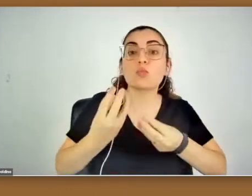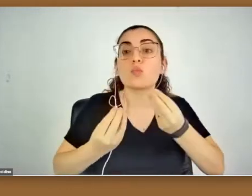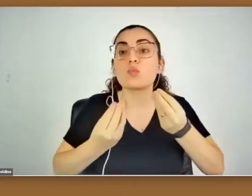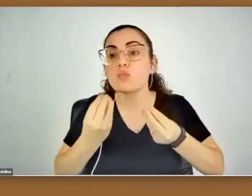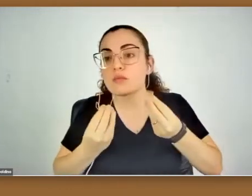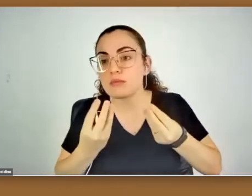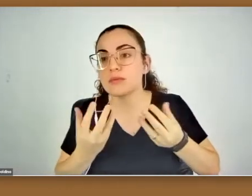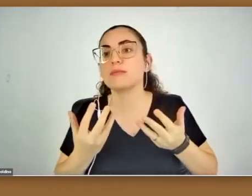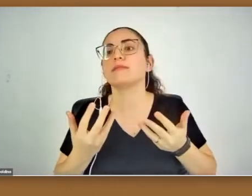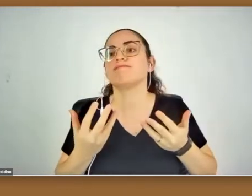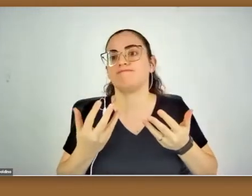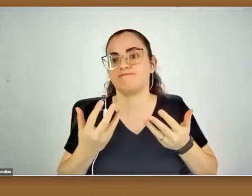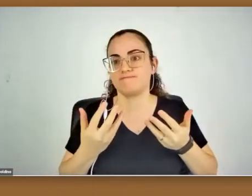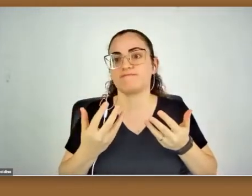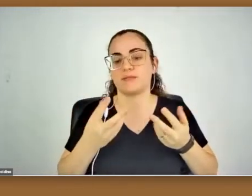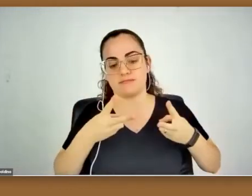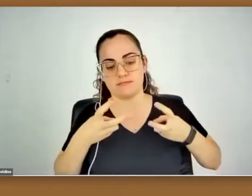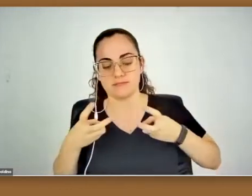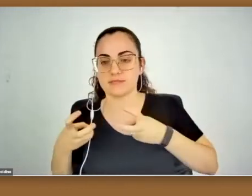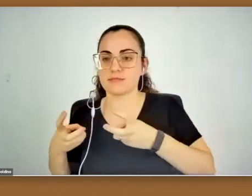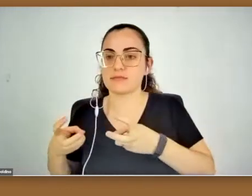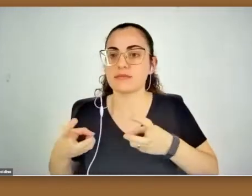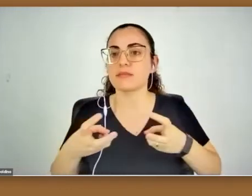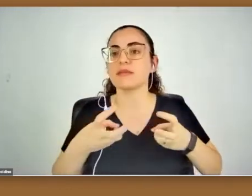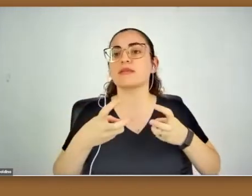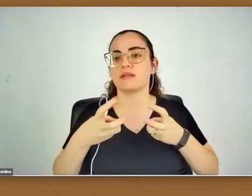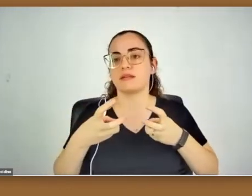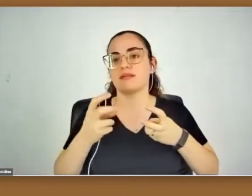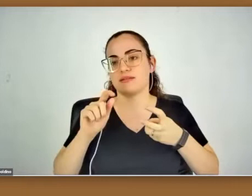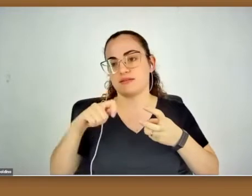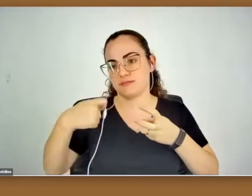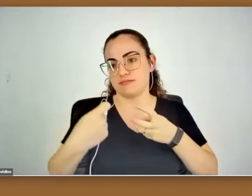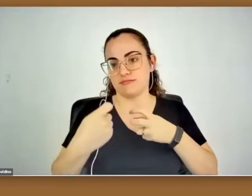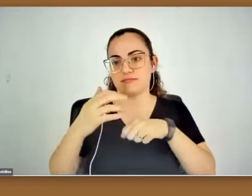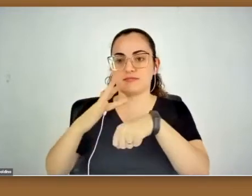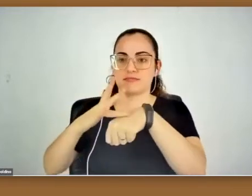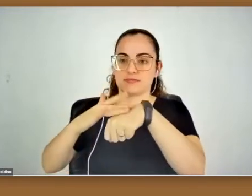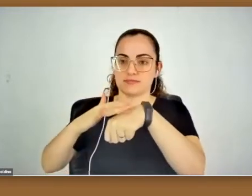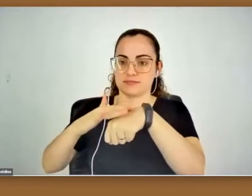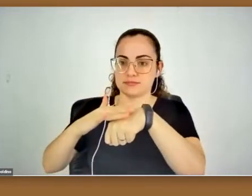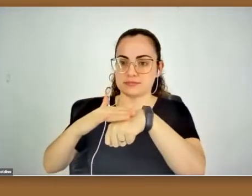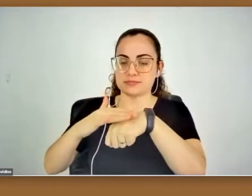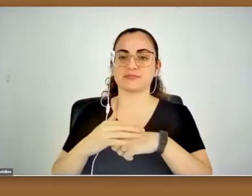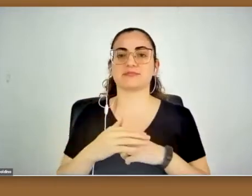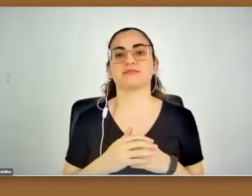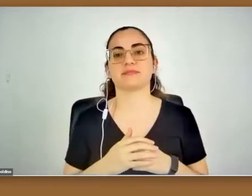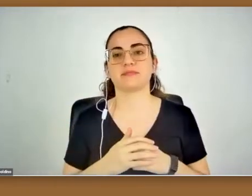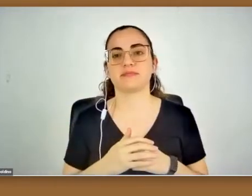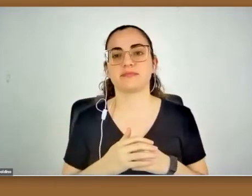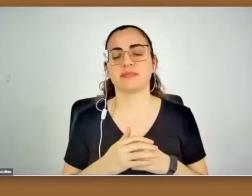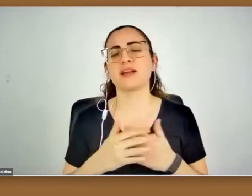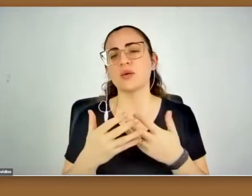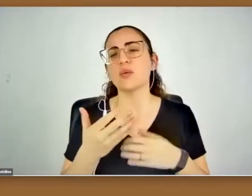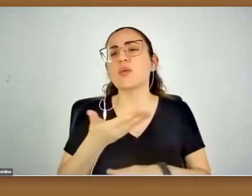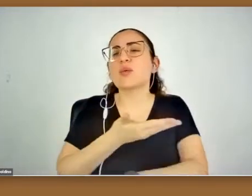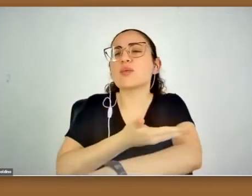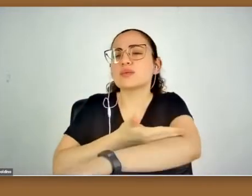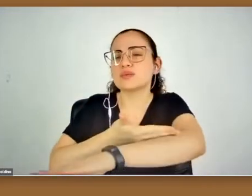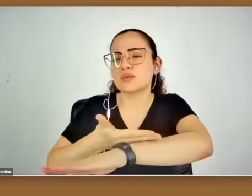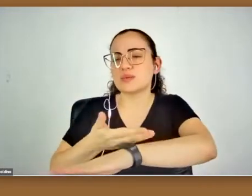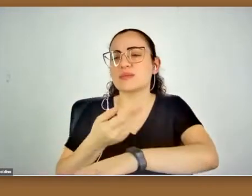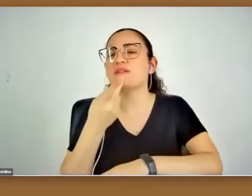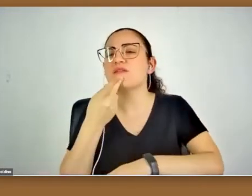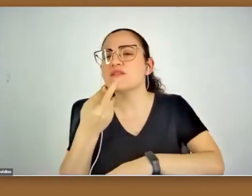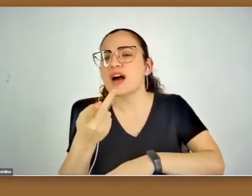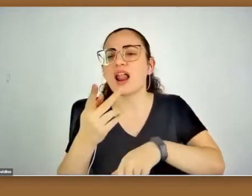sinais e sintomas que a gente fala. Então, eu trabalho com isso, né, se utiliza mais o termo doenças transmissíveis, mas entendam, né,